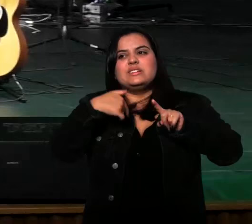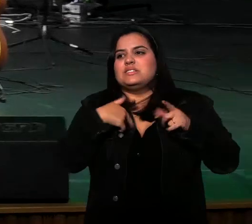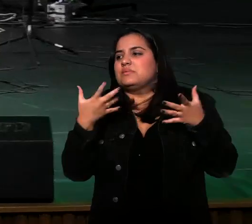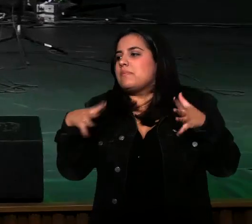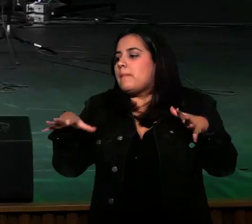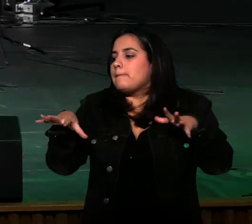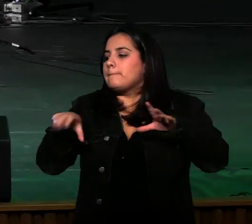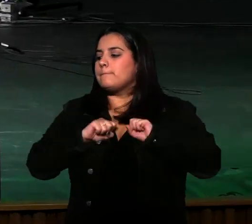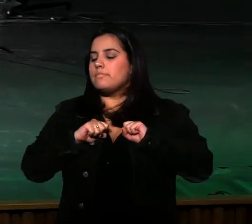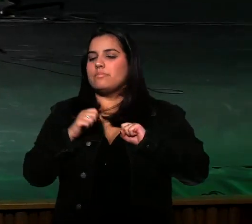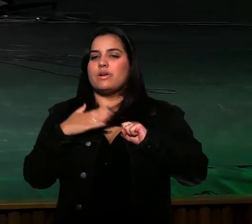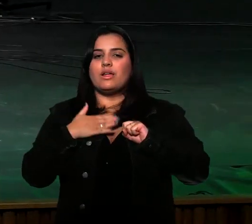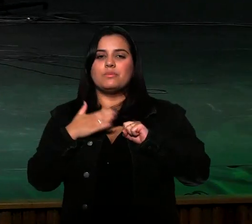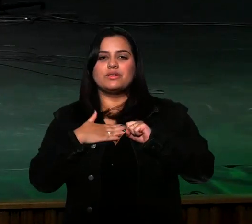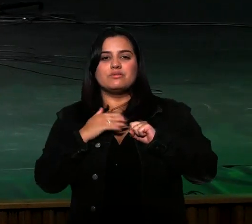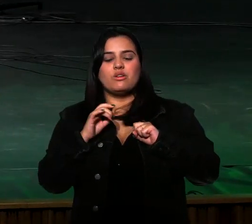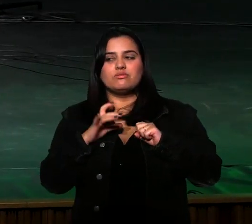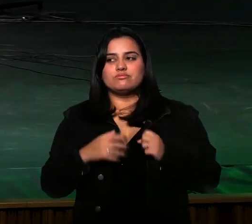nós.